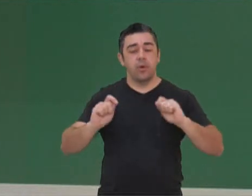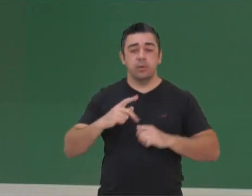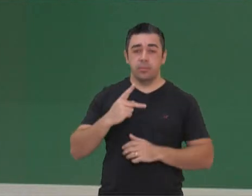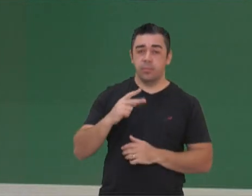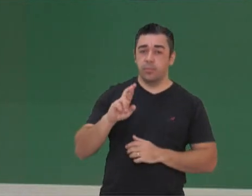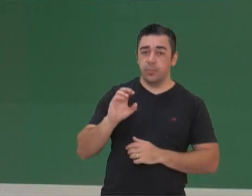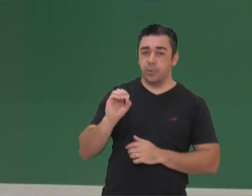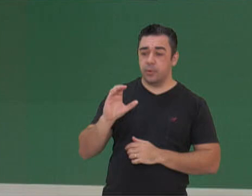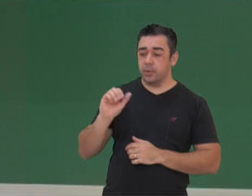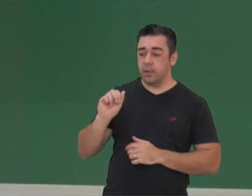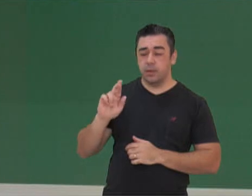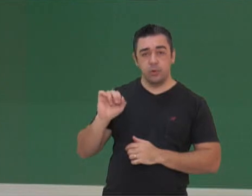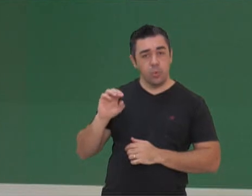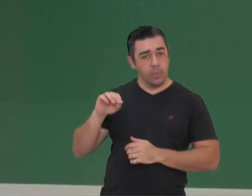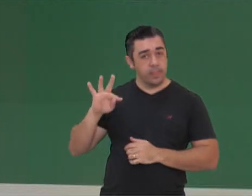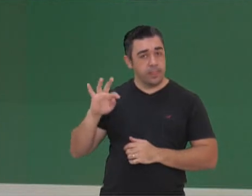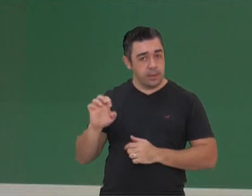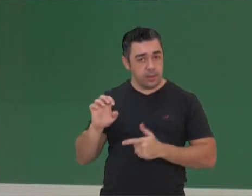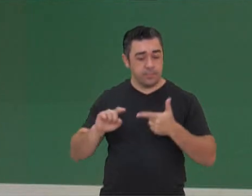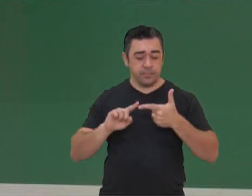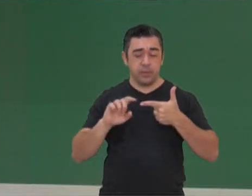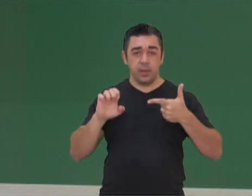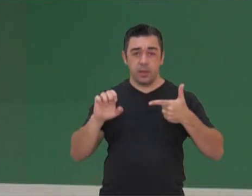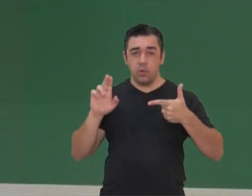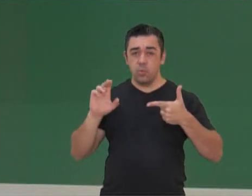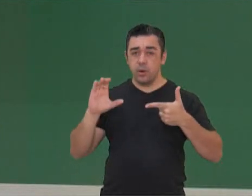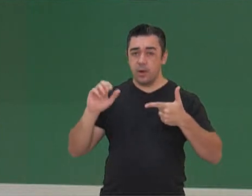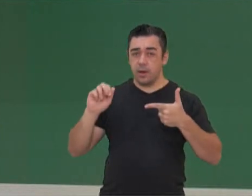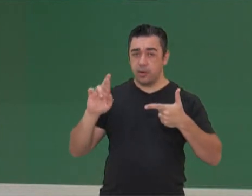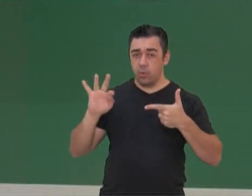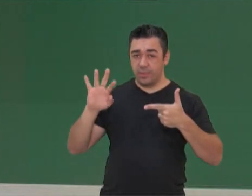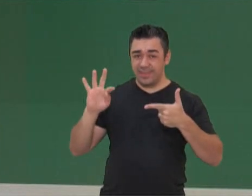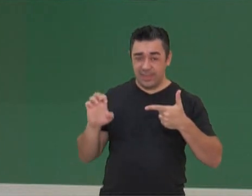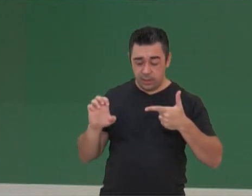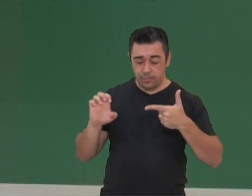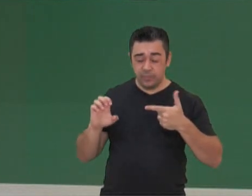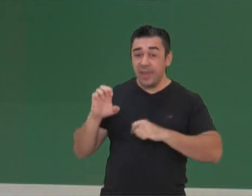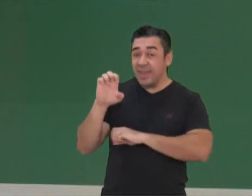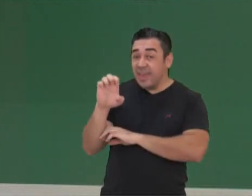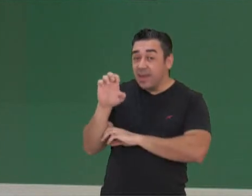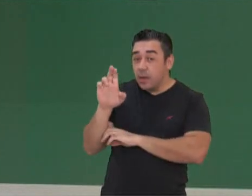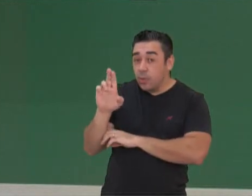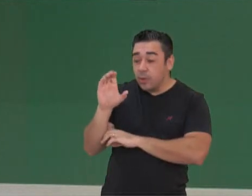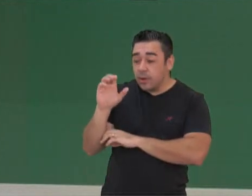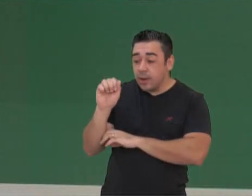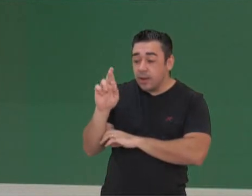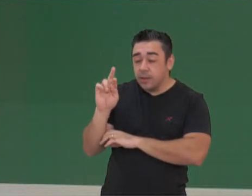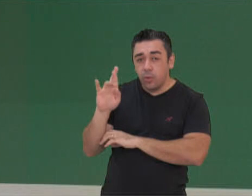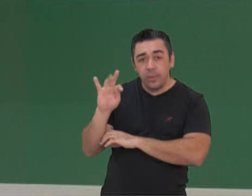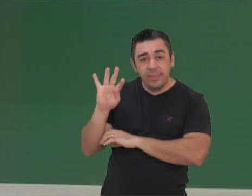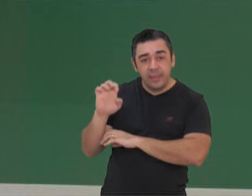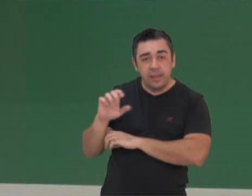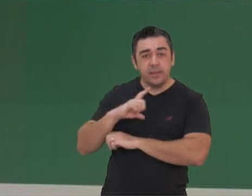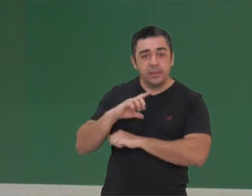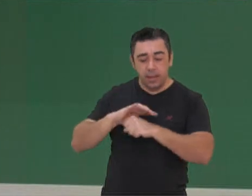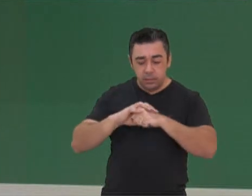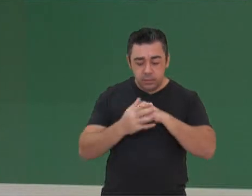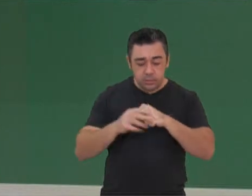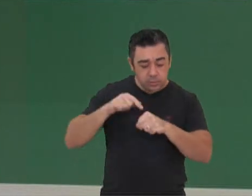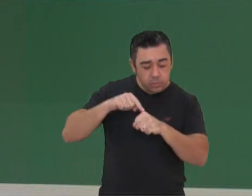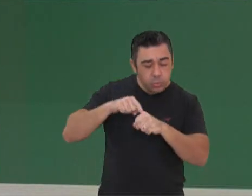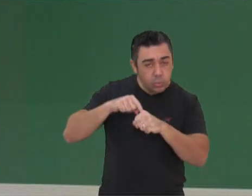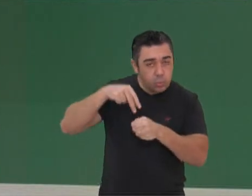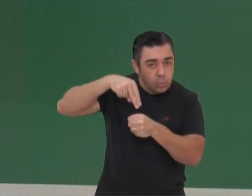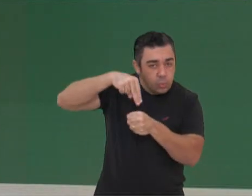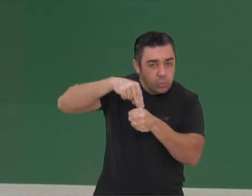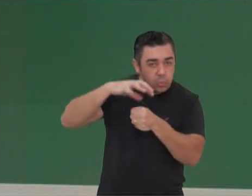ou pode ser do tipo eucarionte. A eucarionte é a que tem núcleo bem definido, que tem carioteca, envoltório nuclear. A procarionte